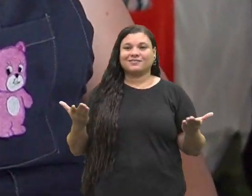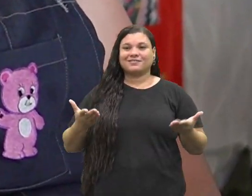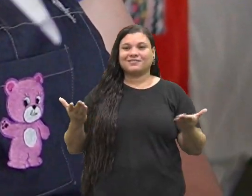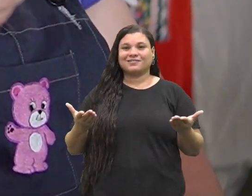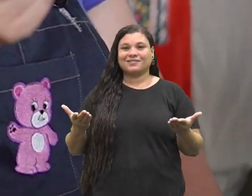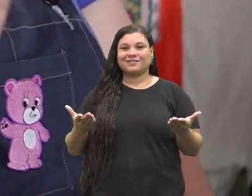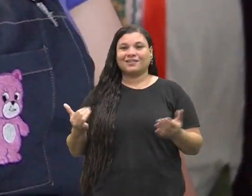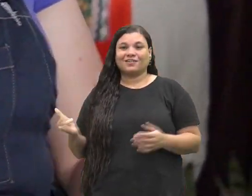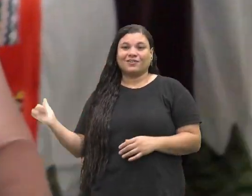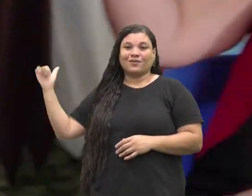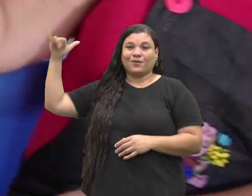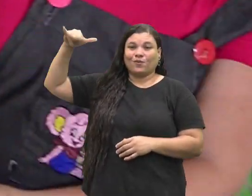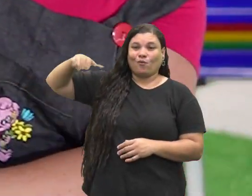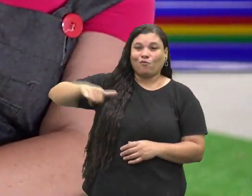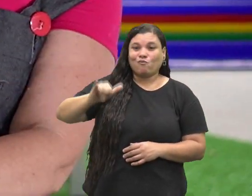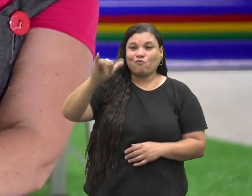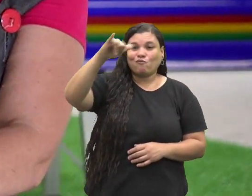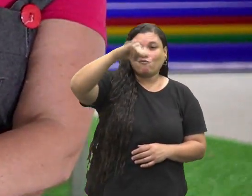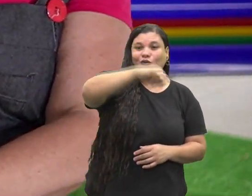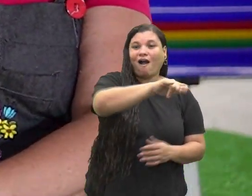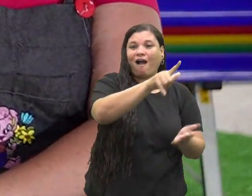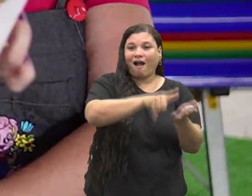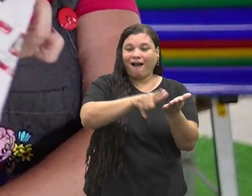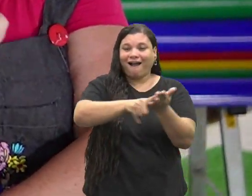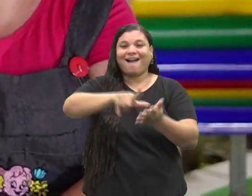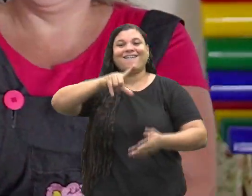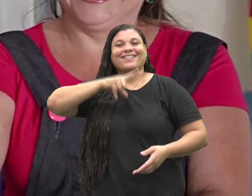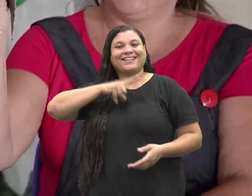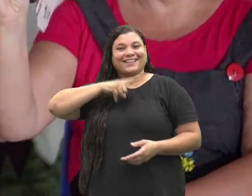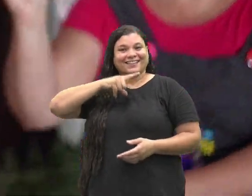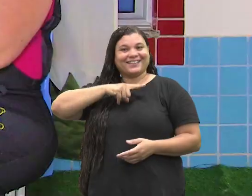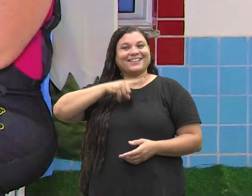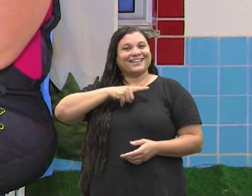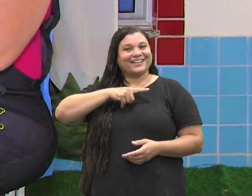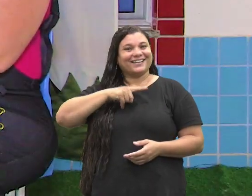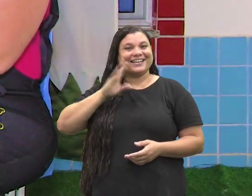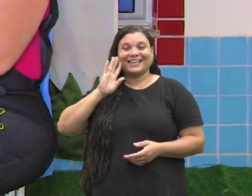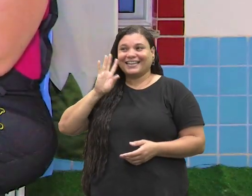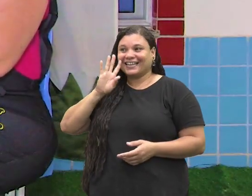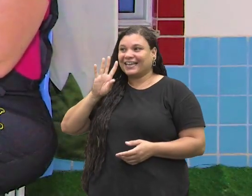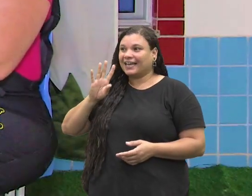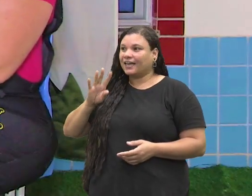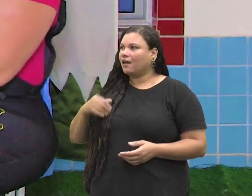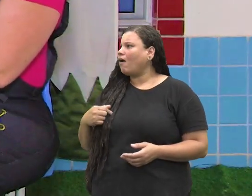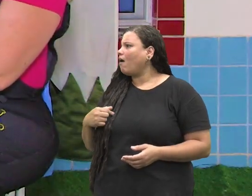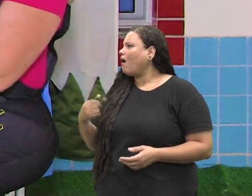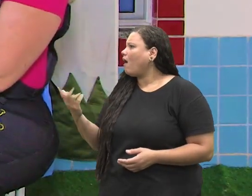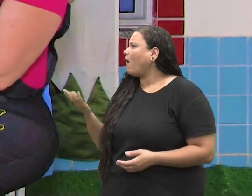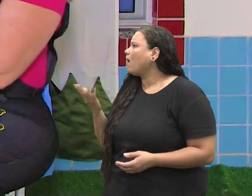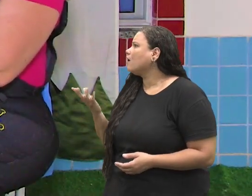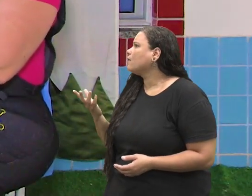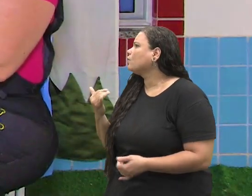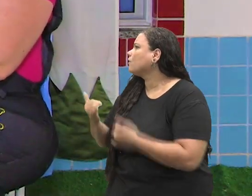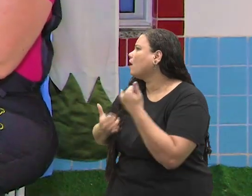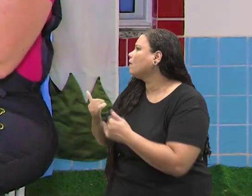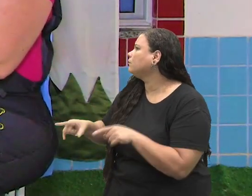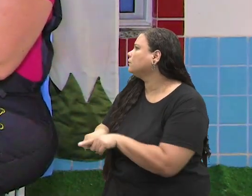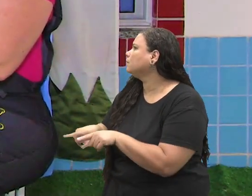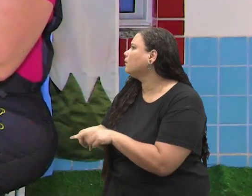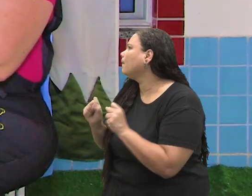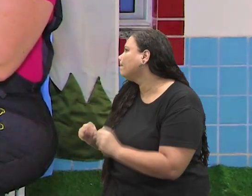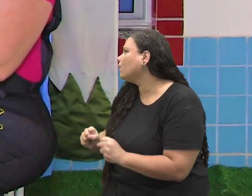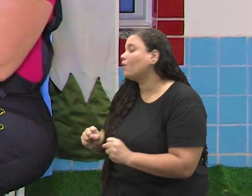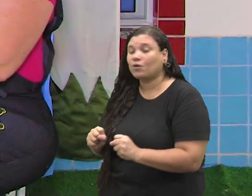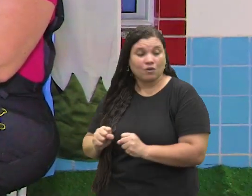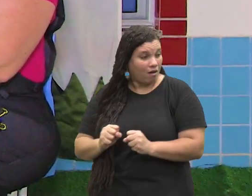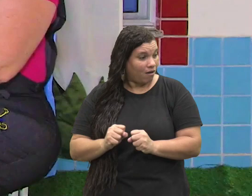avião! Ah, o meu também! Olha que legal! Oi, posso brincar também? Olha! Uma criança! Oi!